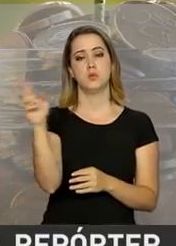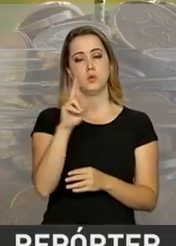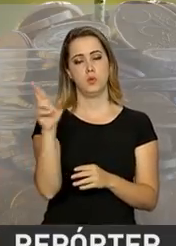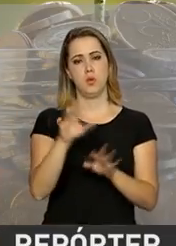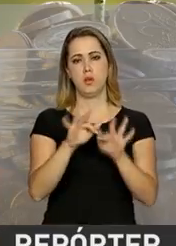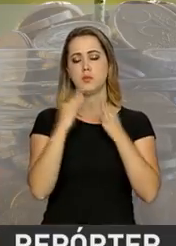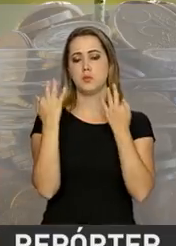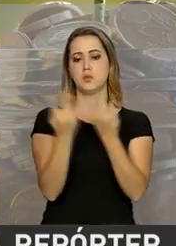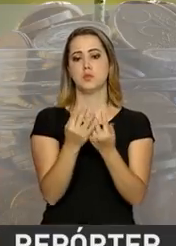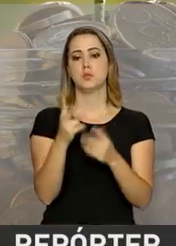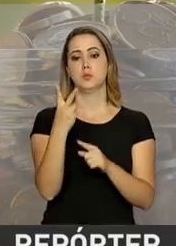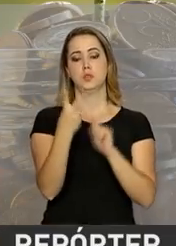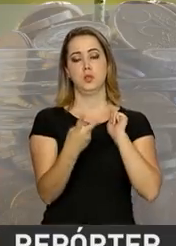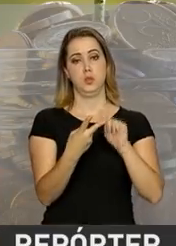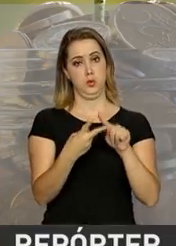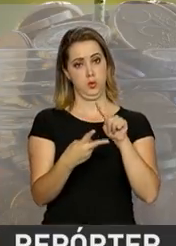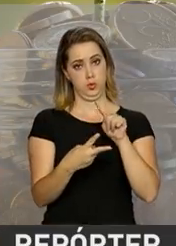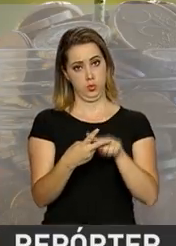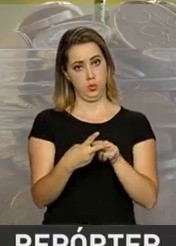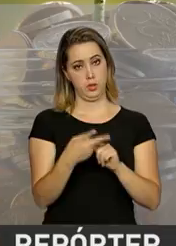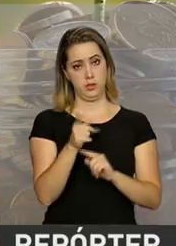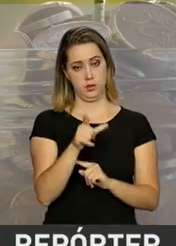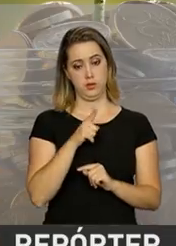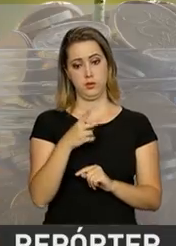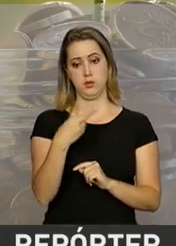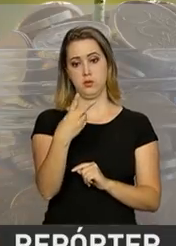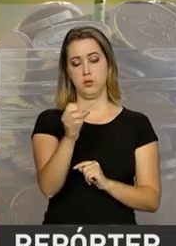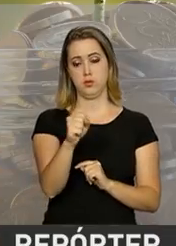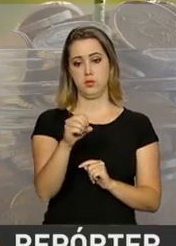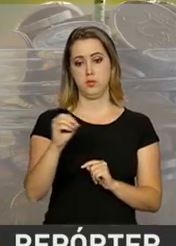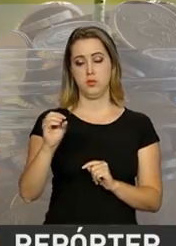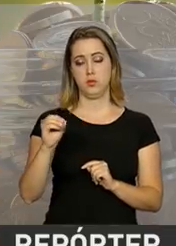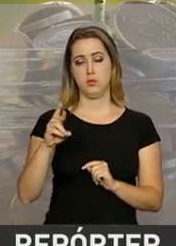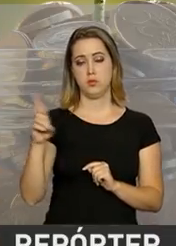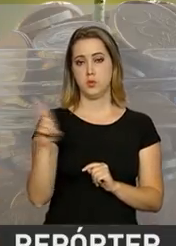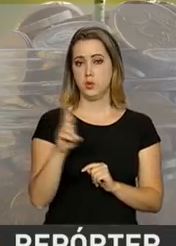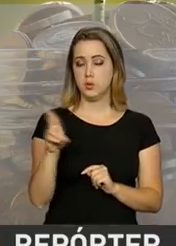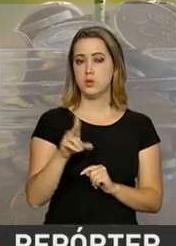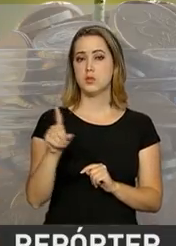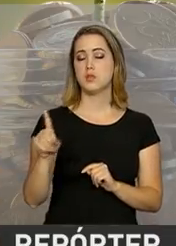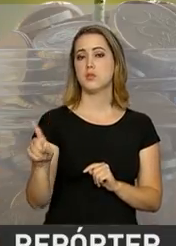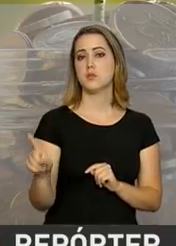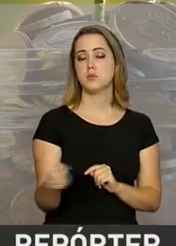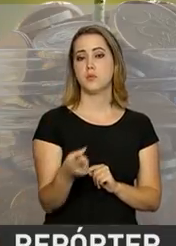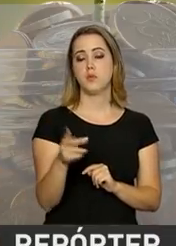inicial 2 destina até R$ 2.800 e o fomento chega até